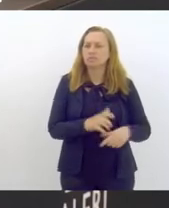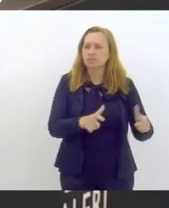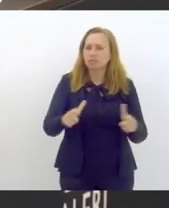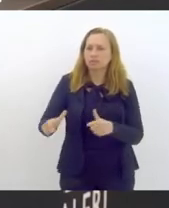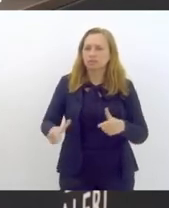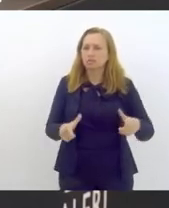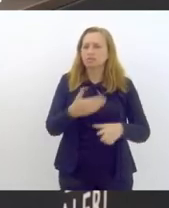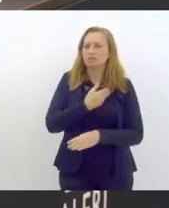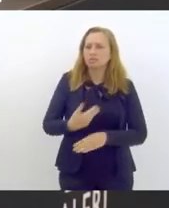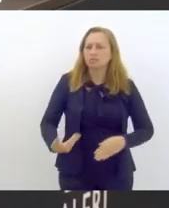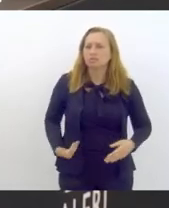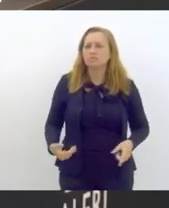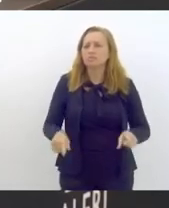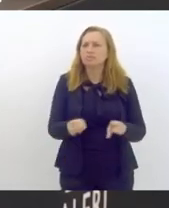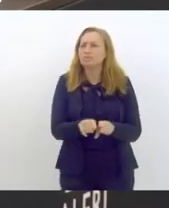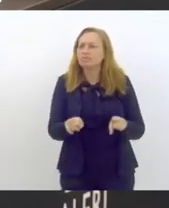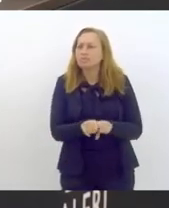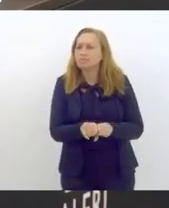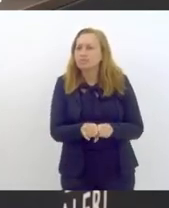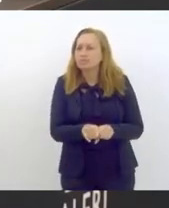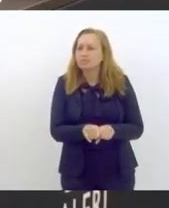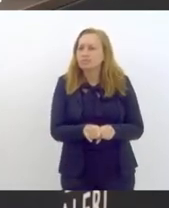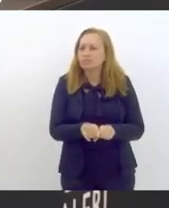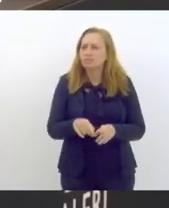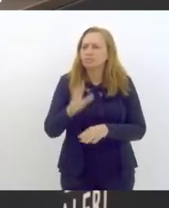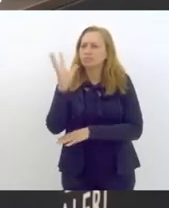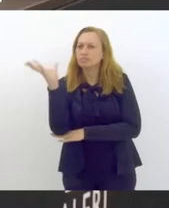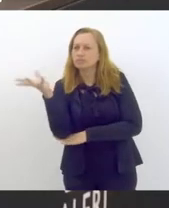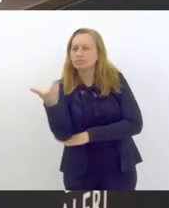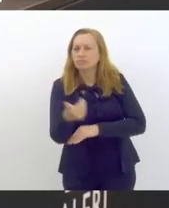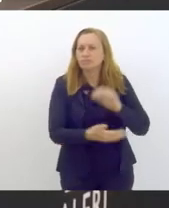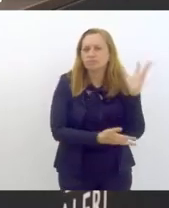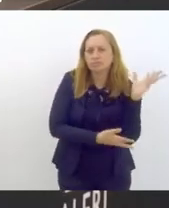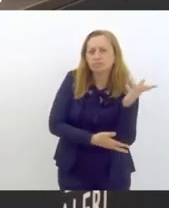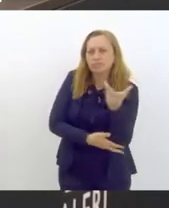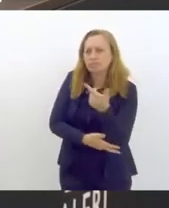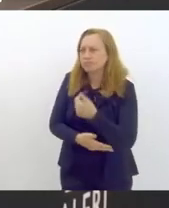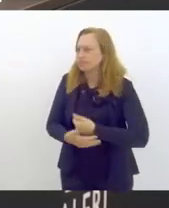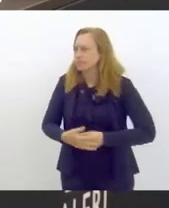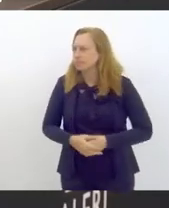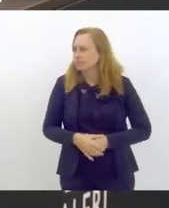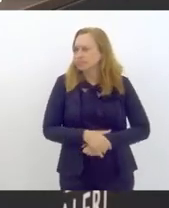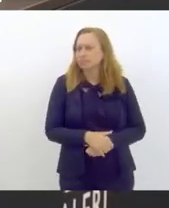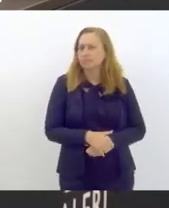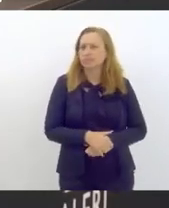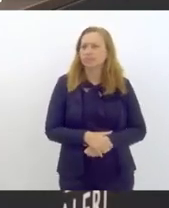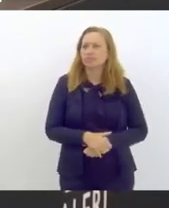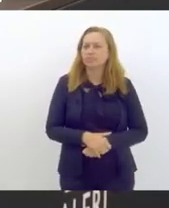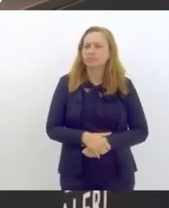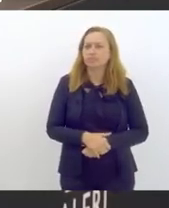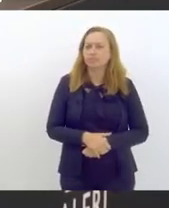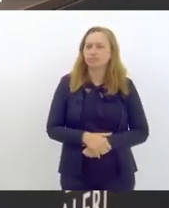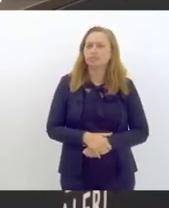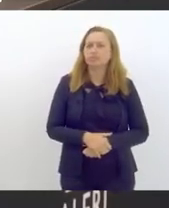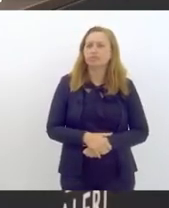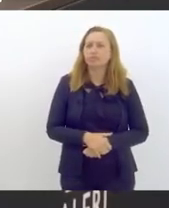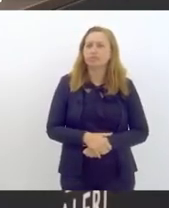também numa pegada ambiental que a gente gosta bastante de fazer, né? E isso